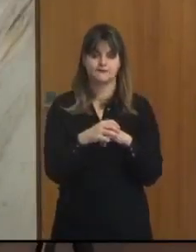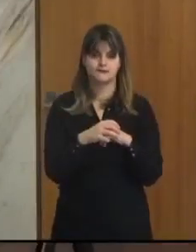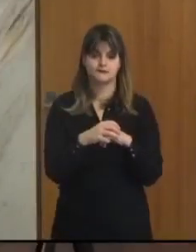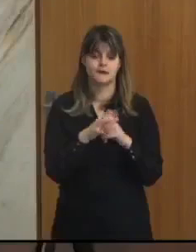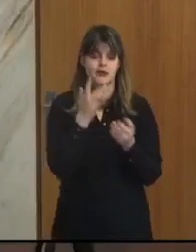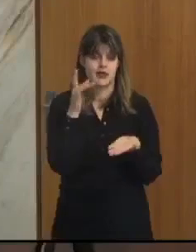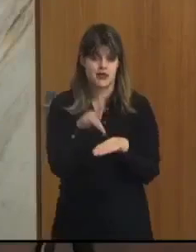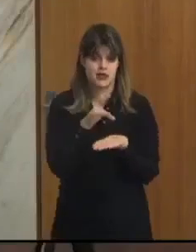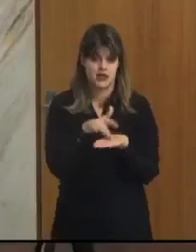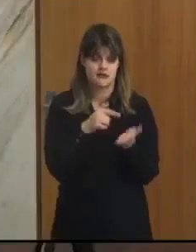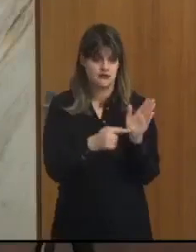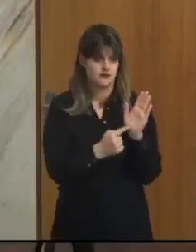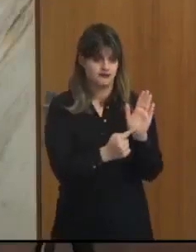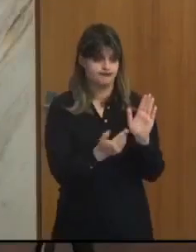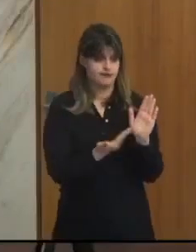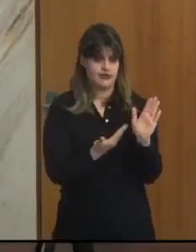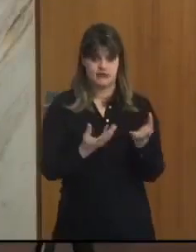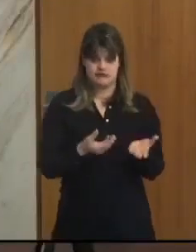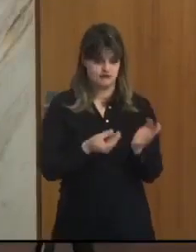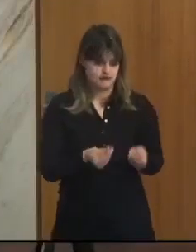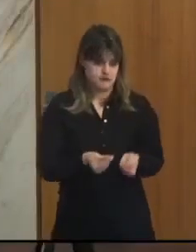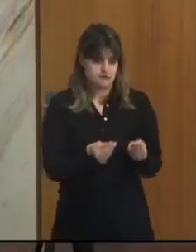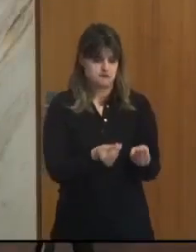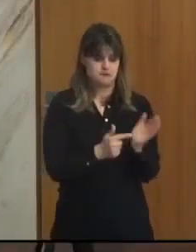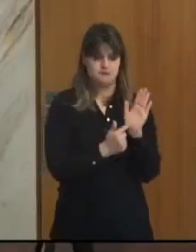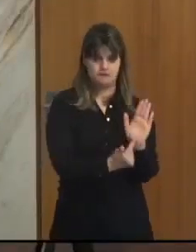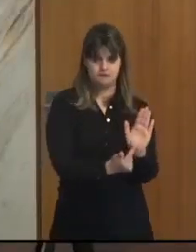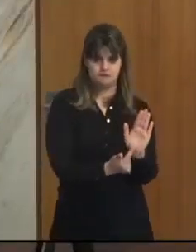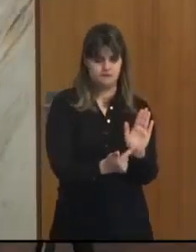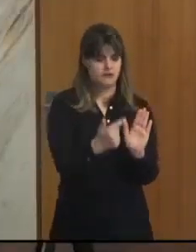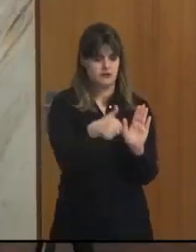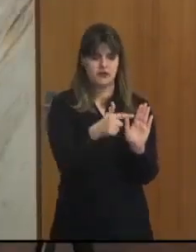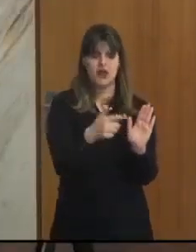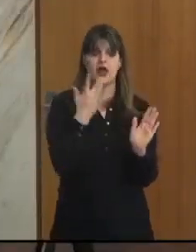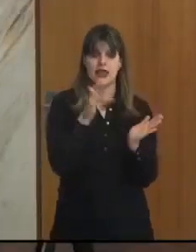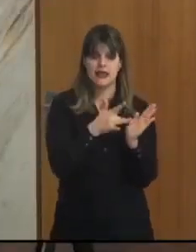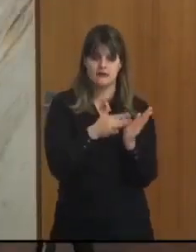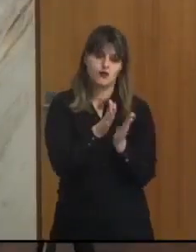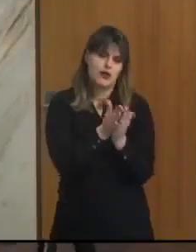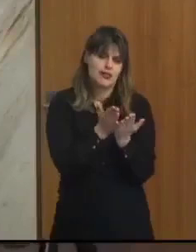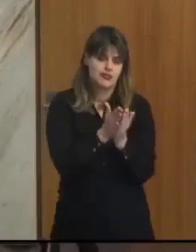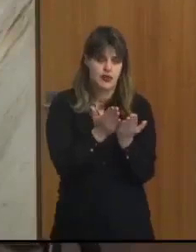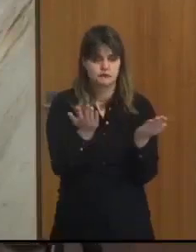Esta obra que eu tenho aqui na minha mão, fisicamente, o livro, o tal catálogo, o